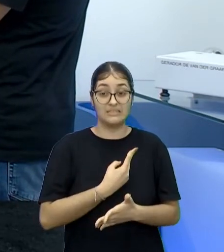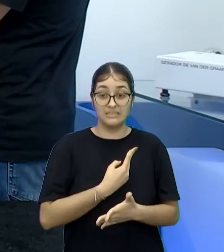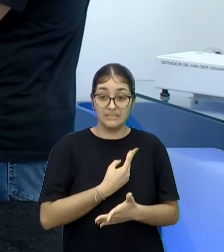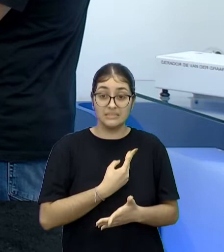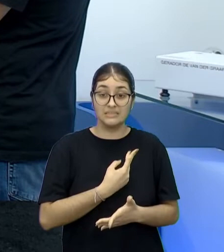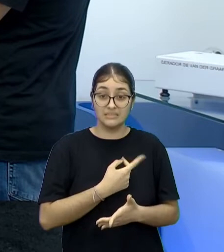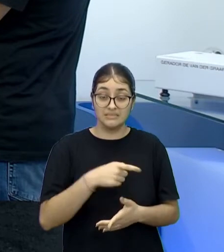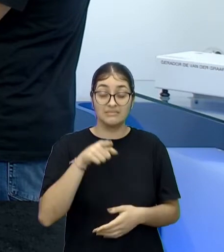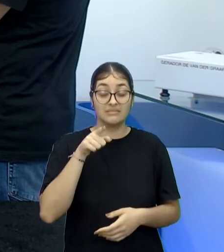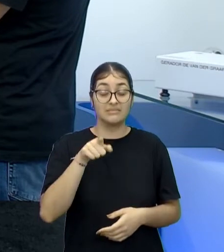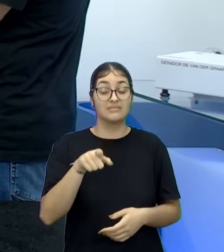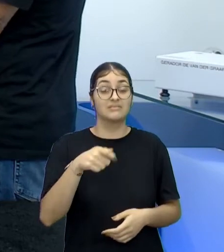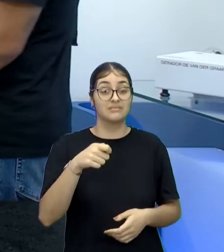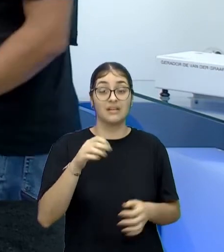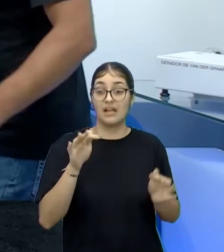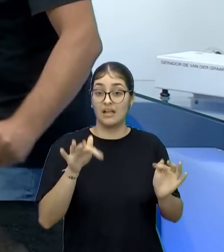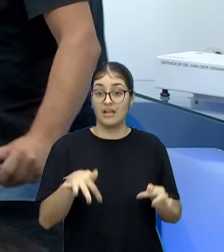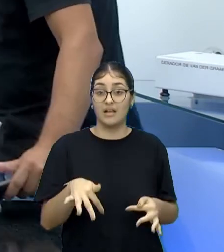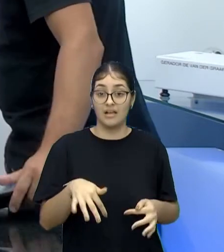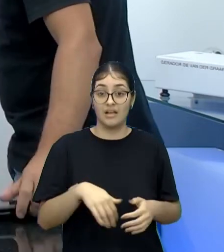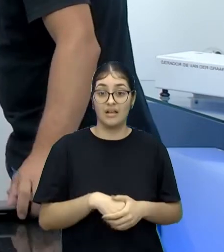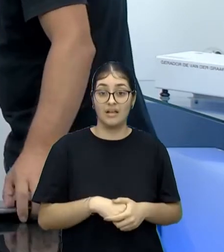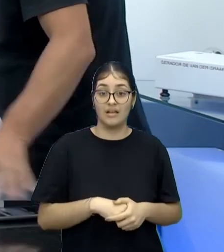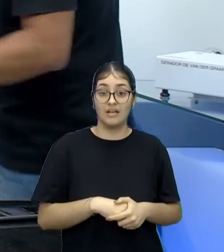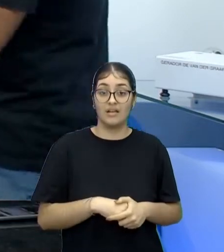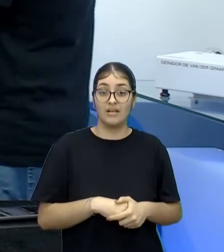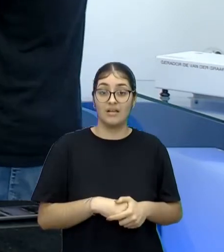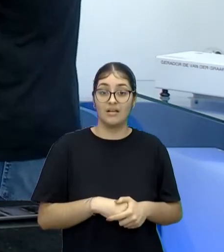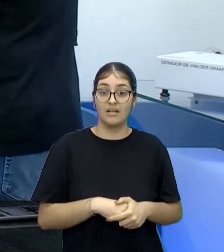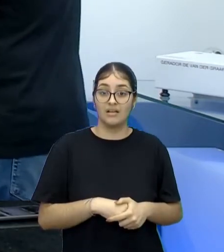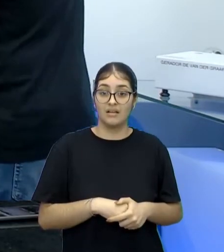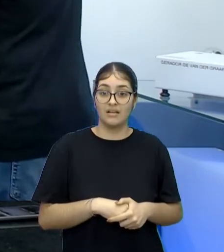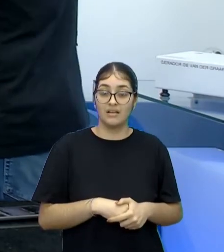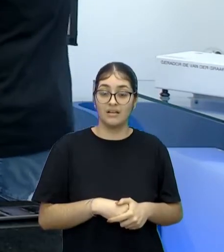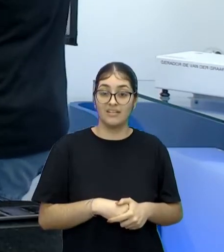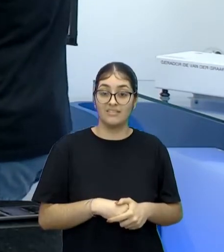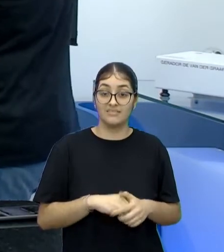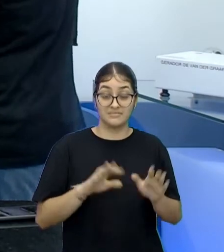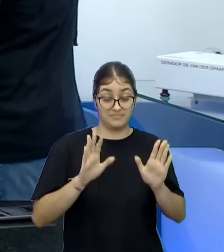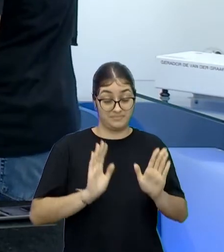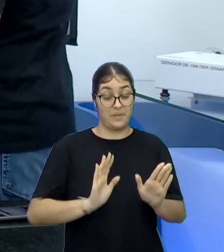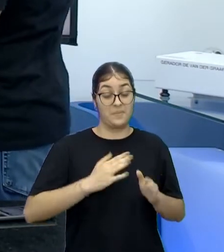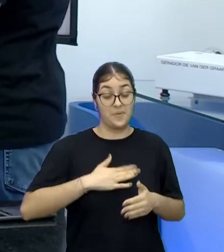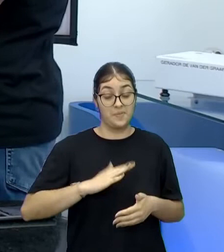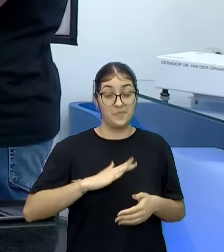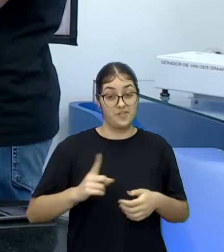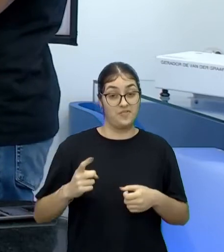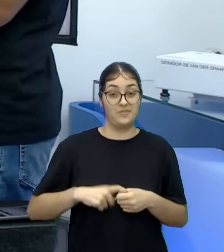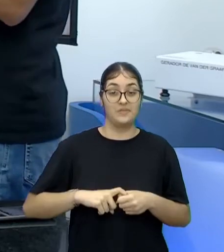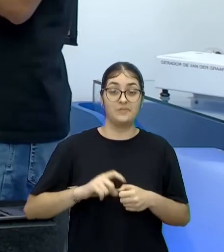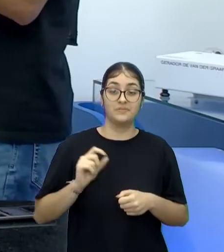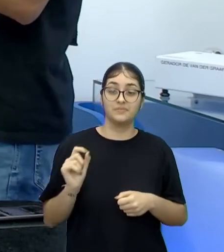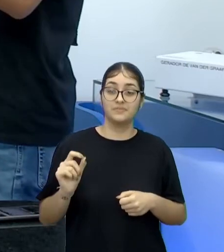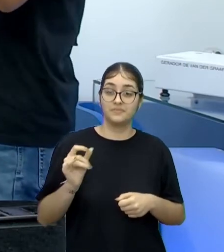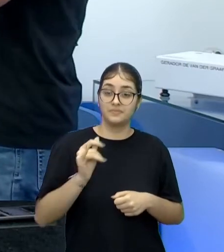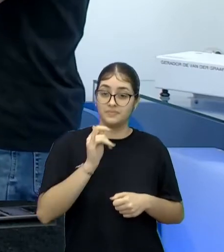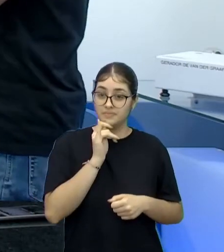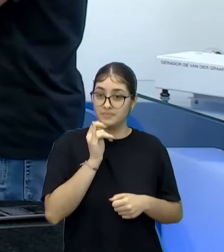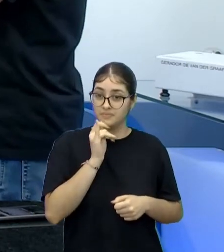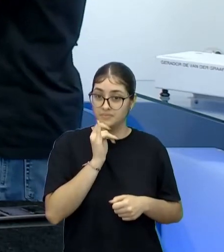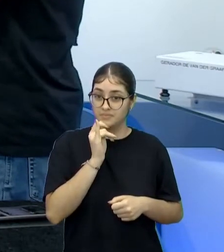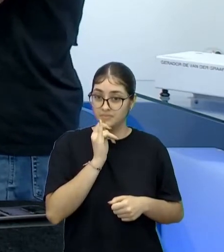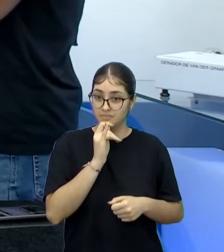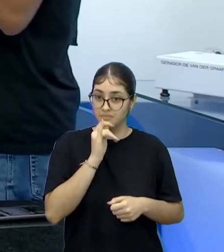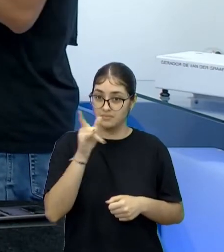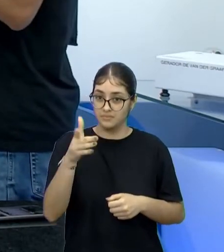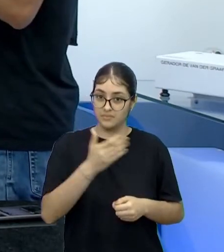Você vai ser fim. E o fim, ele já tá, espera se Vamos voltar. Olha só. Então, o que vai acontecer? Você